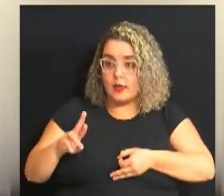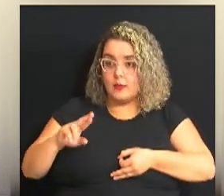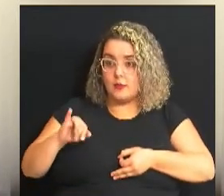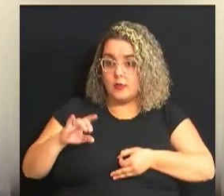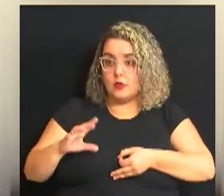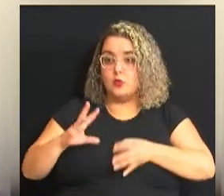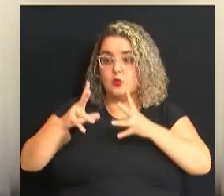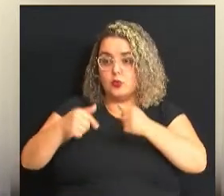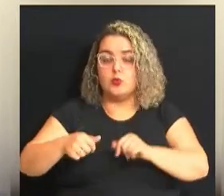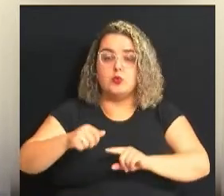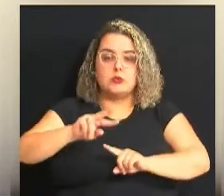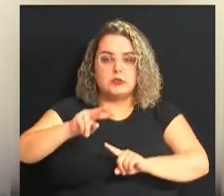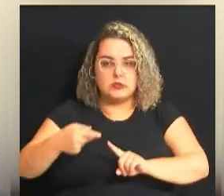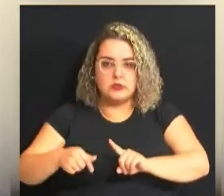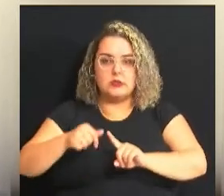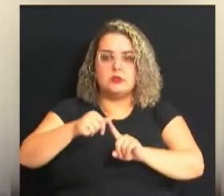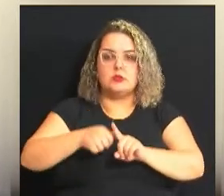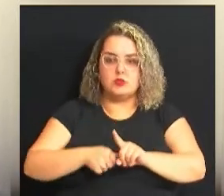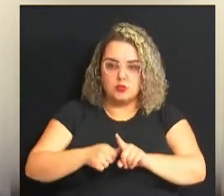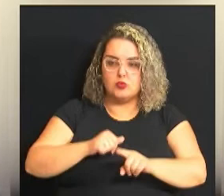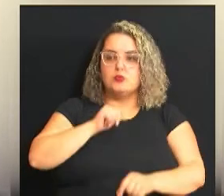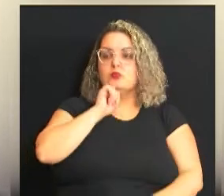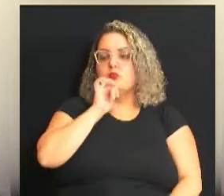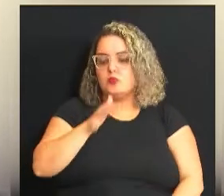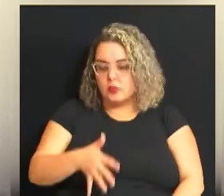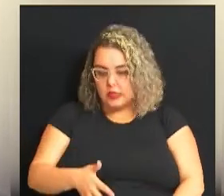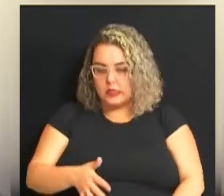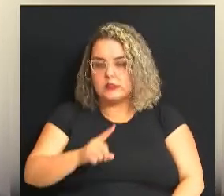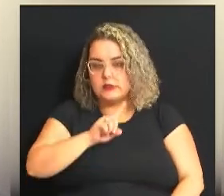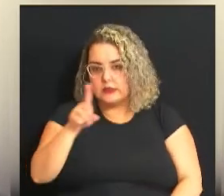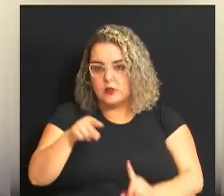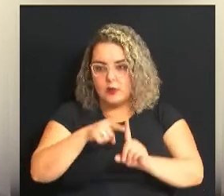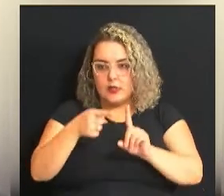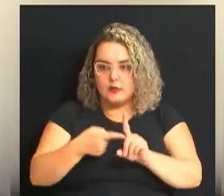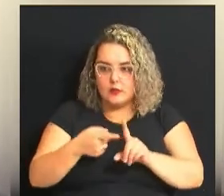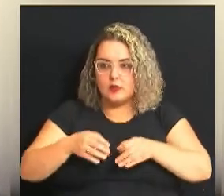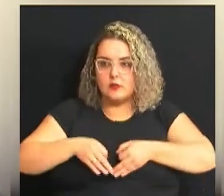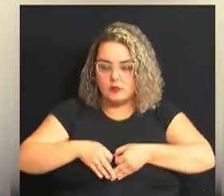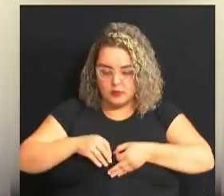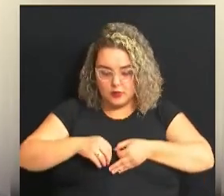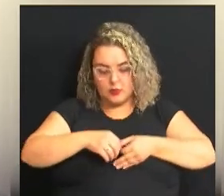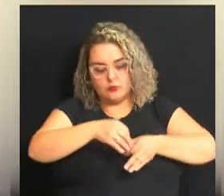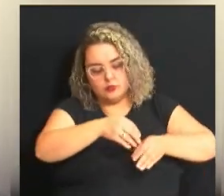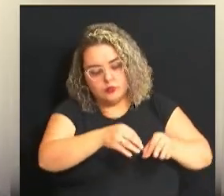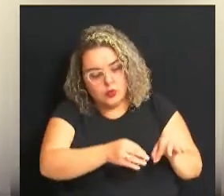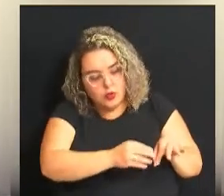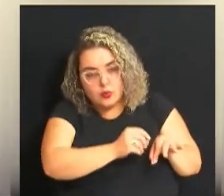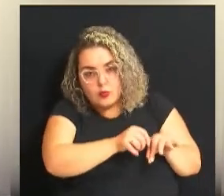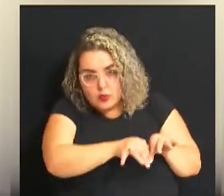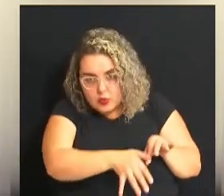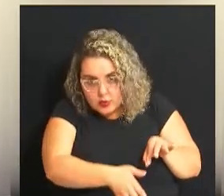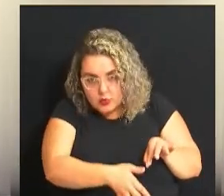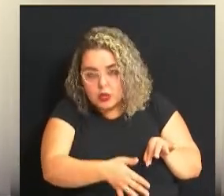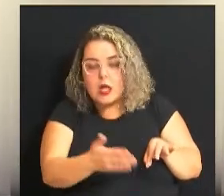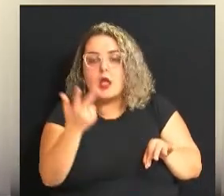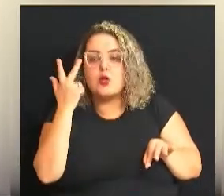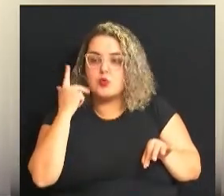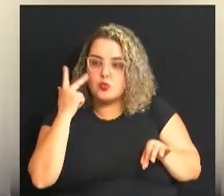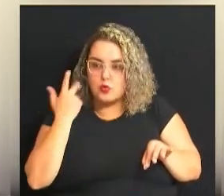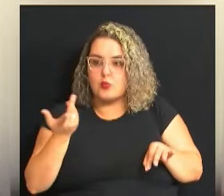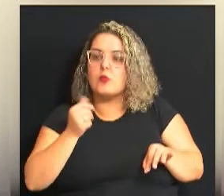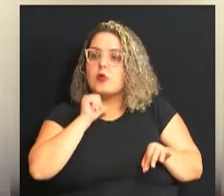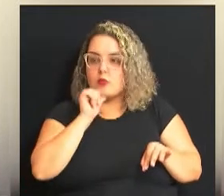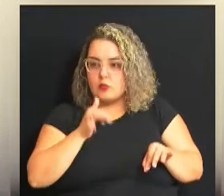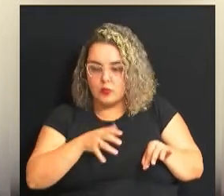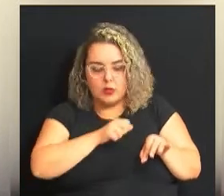o endométrio descama e sai do útero pelo canal vaginal. Esse é o caminho que tem que acontecer com a menstruação,